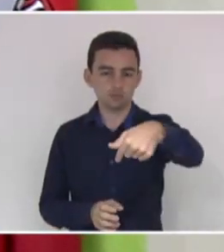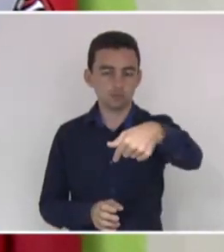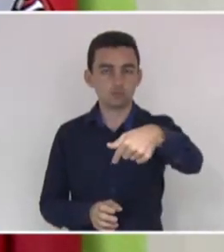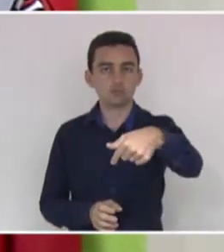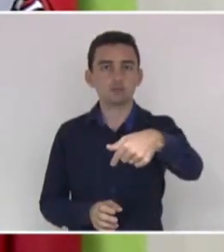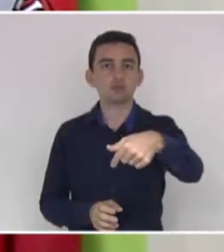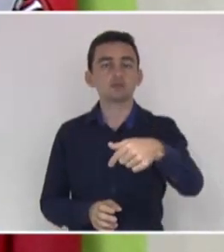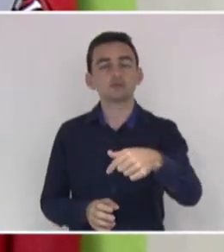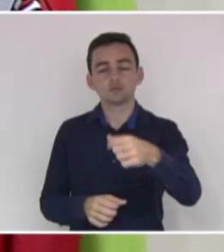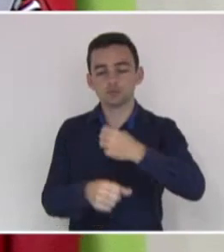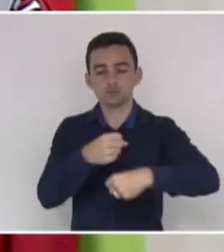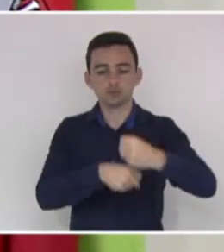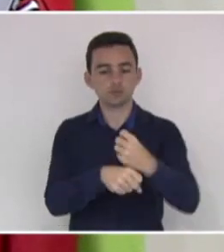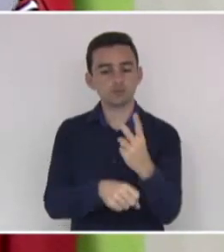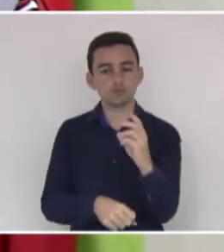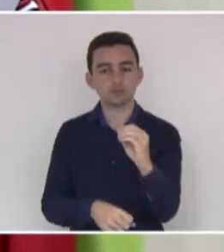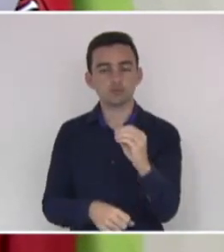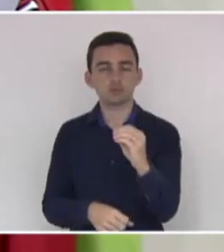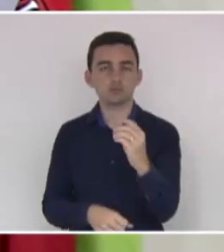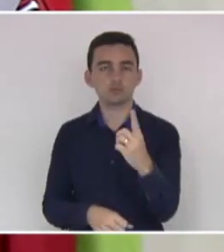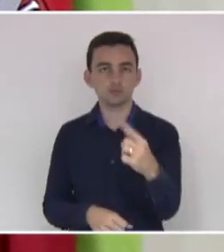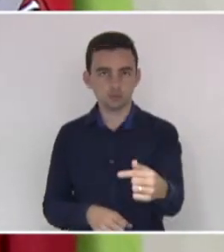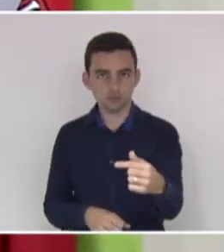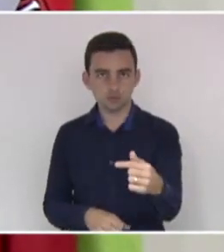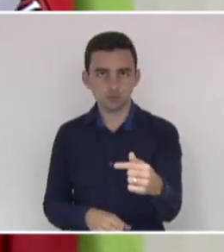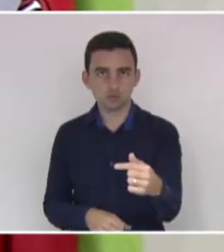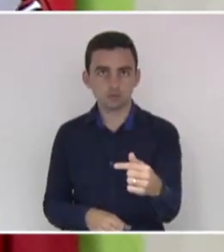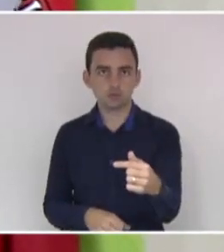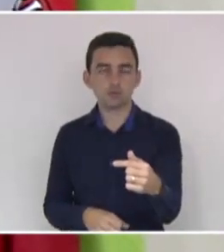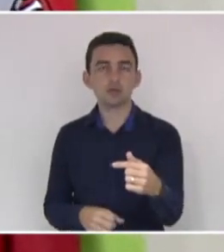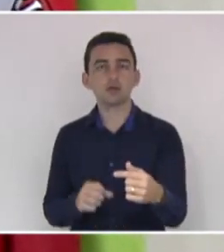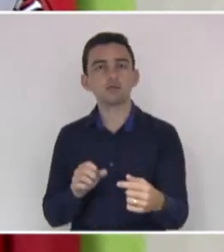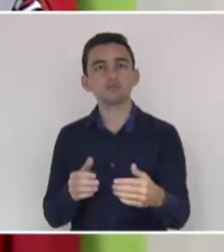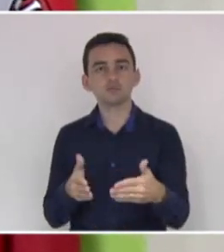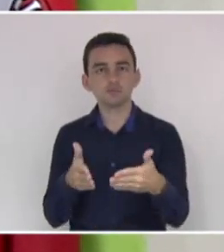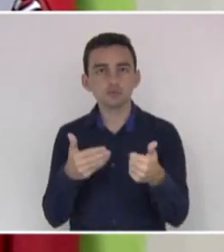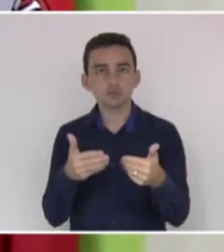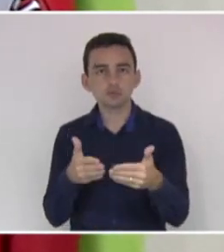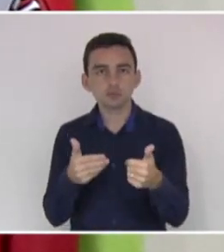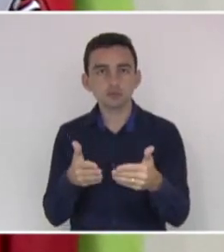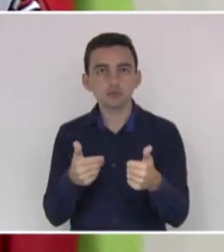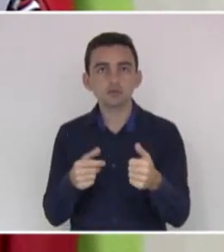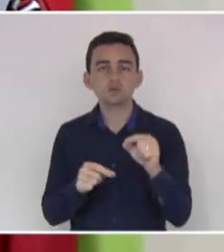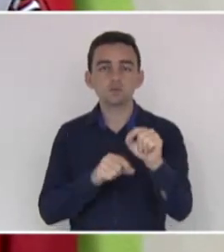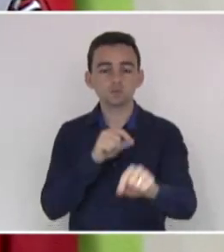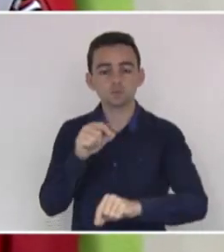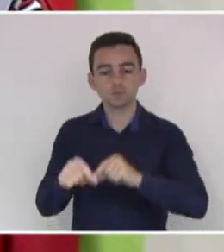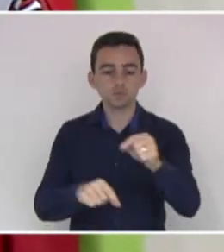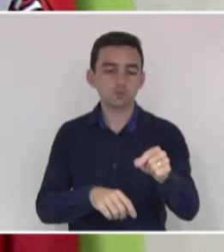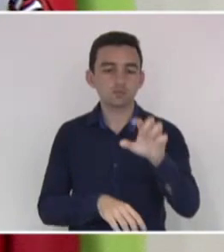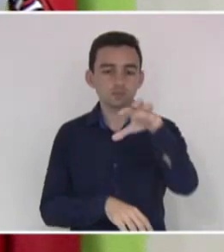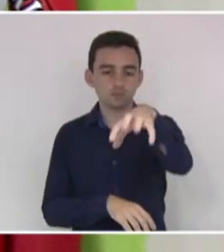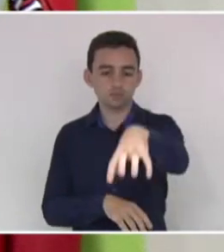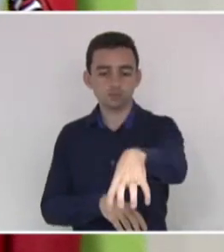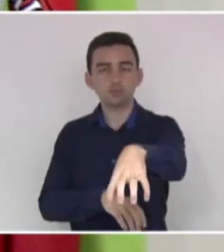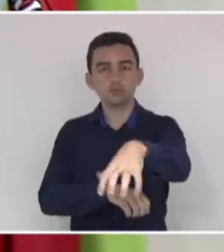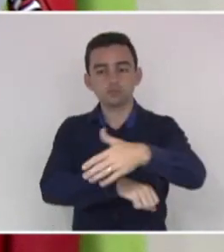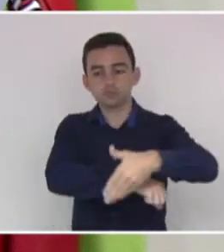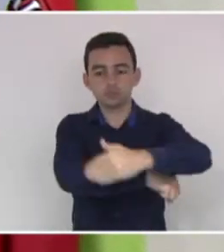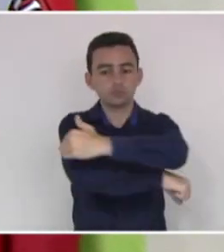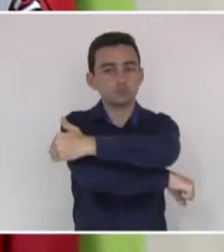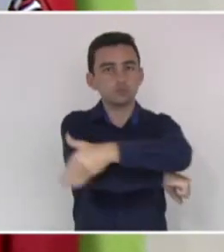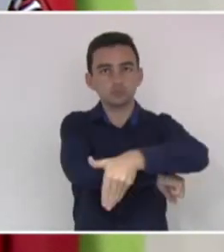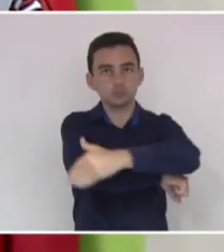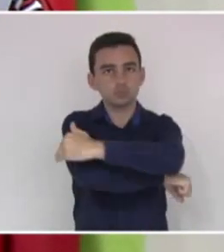024.7/2017, que solicita a implantação de rótula de acesso ao bairro Cracker, no